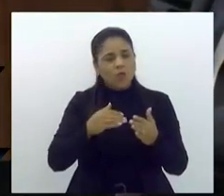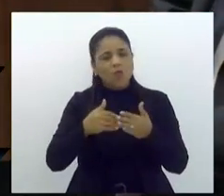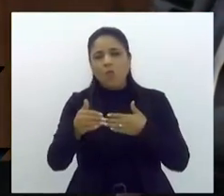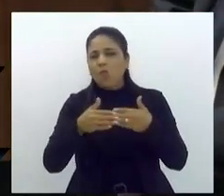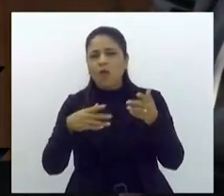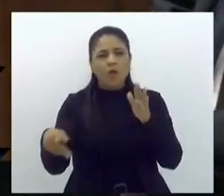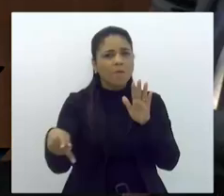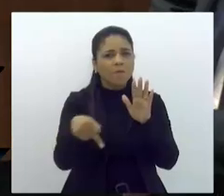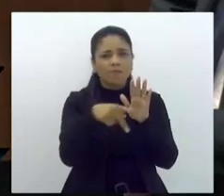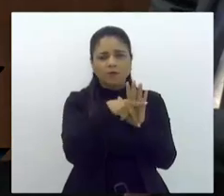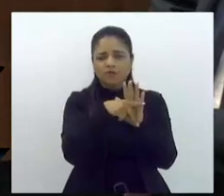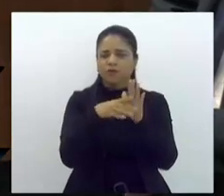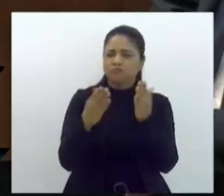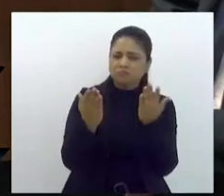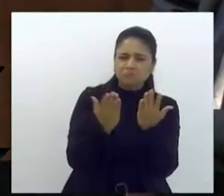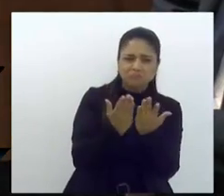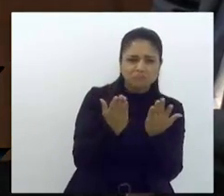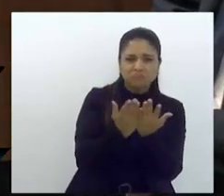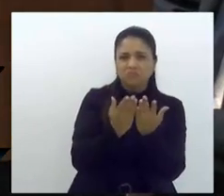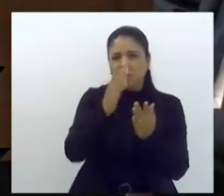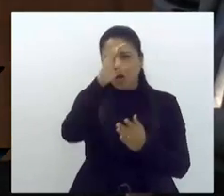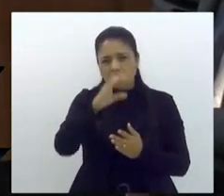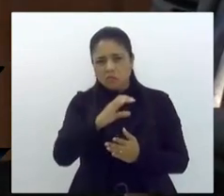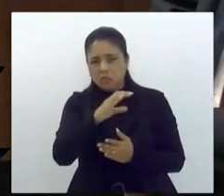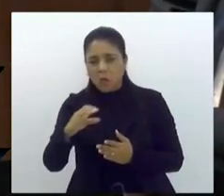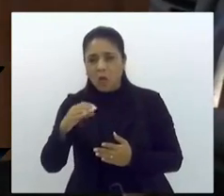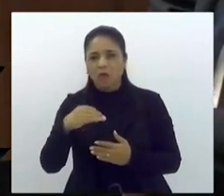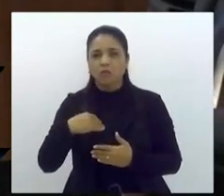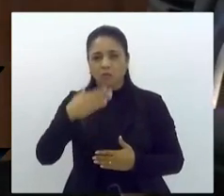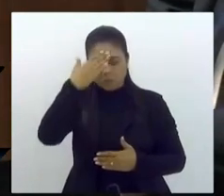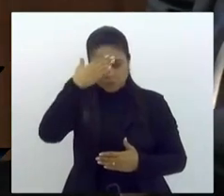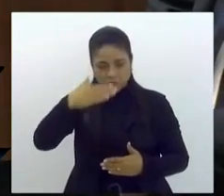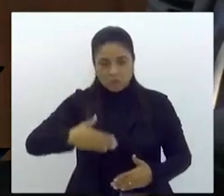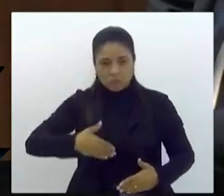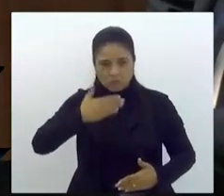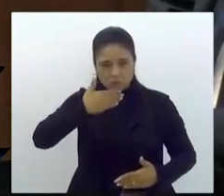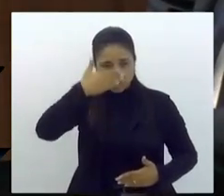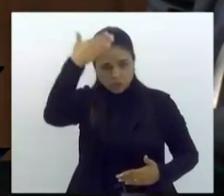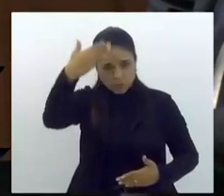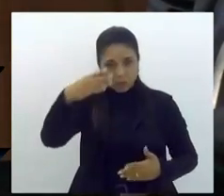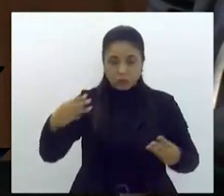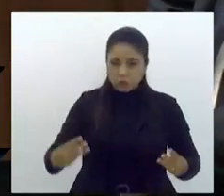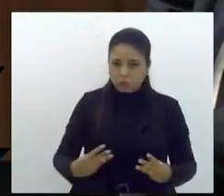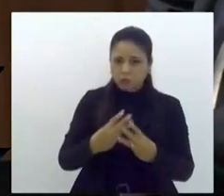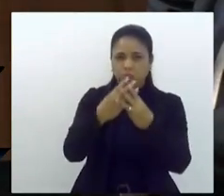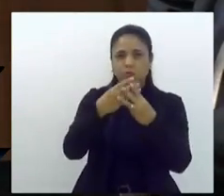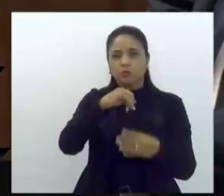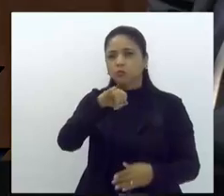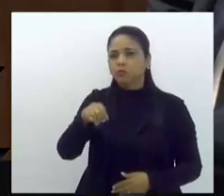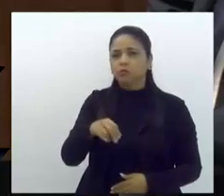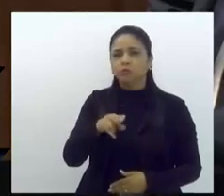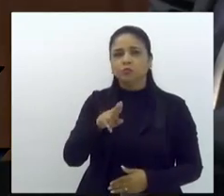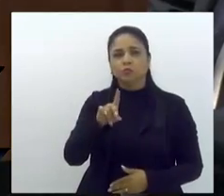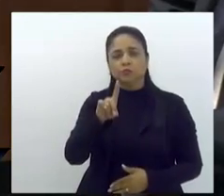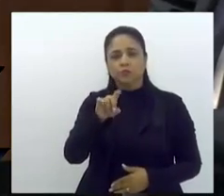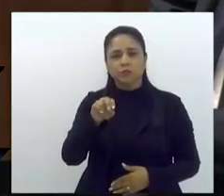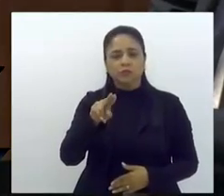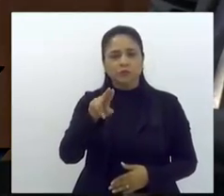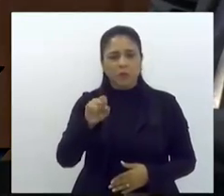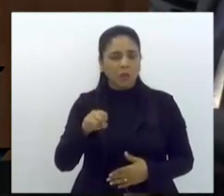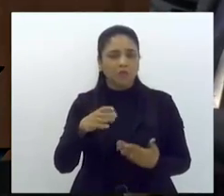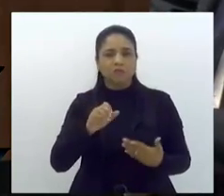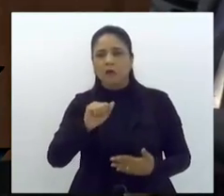em favor de evangélicos católico muçulmano judeus ateus diagnósticos eu